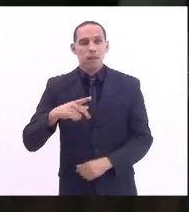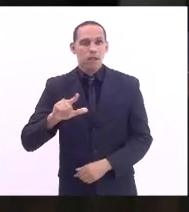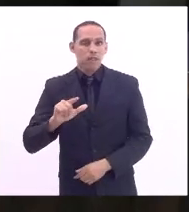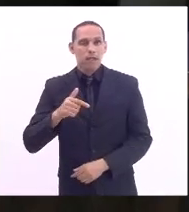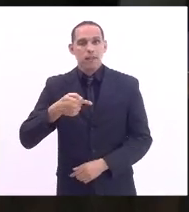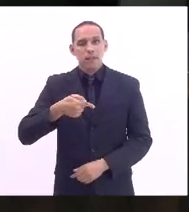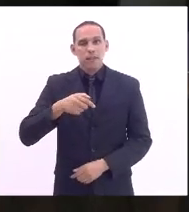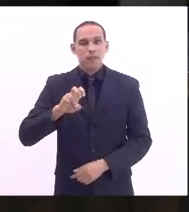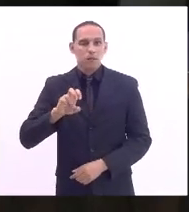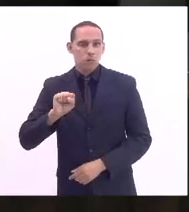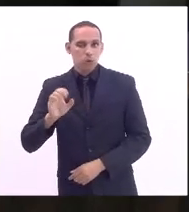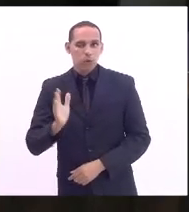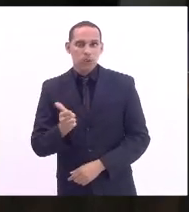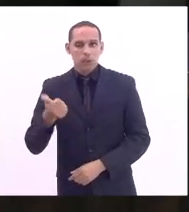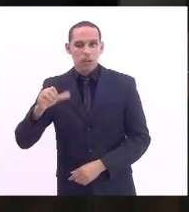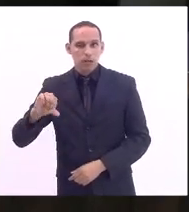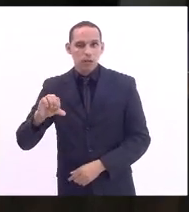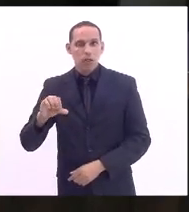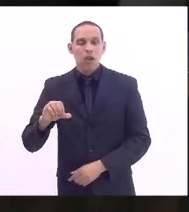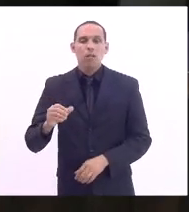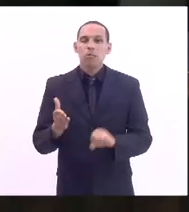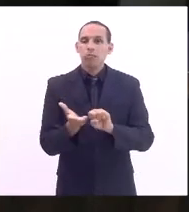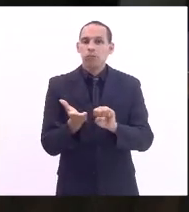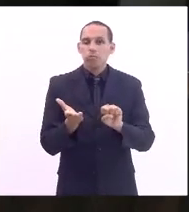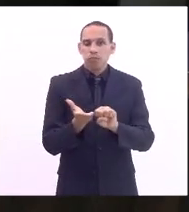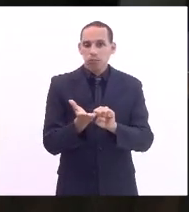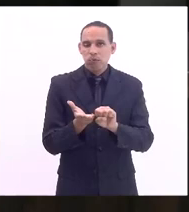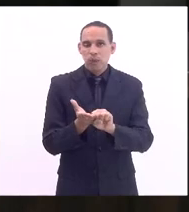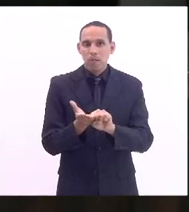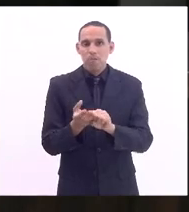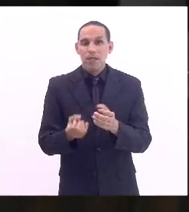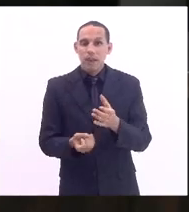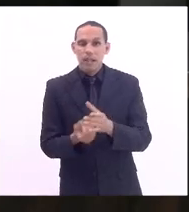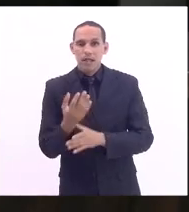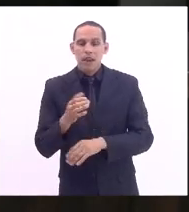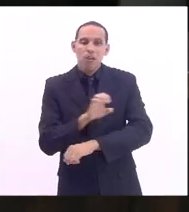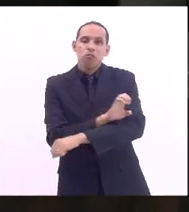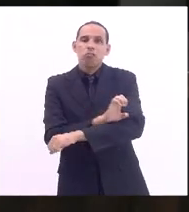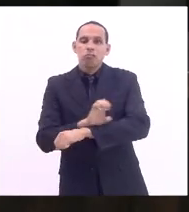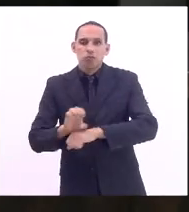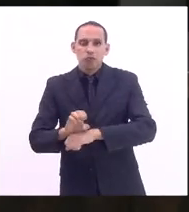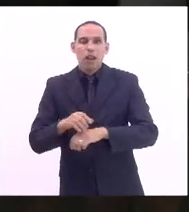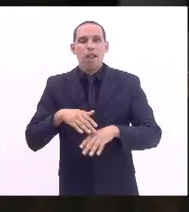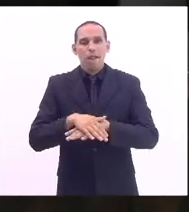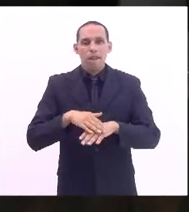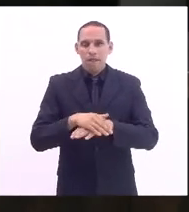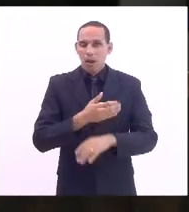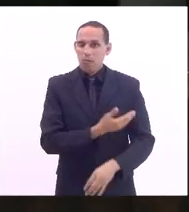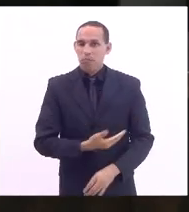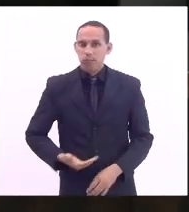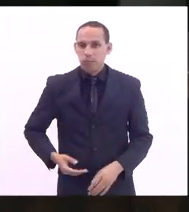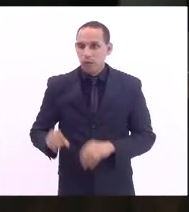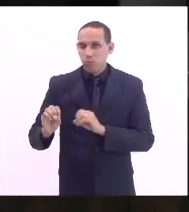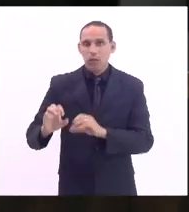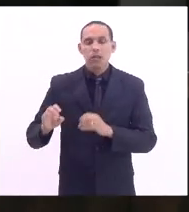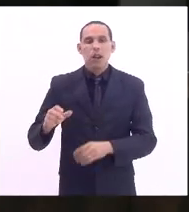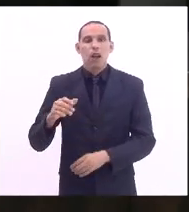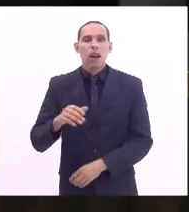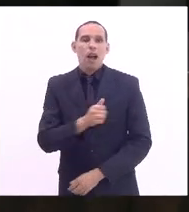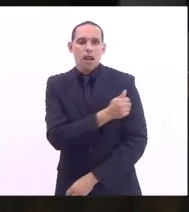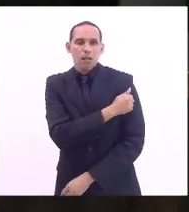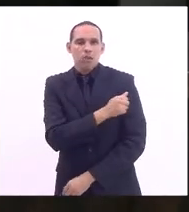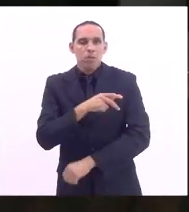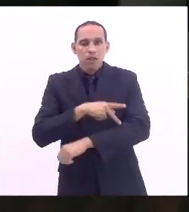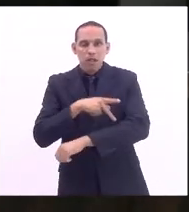758 de 19, de autoria do deputado Samuel Malafaia, que cria o programa de estágio na rede pública de ensino para alunos de pedagogia e psicologia